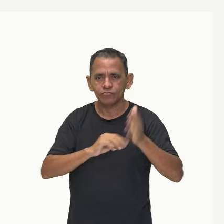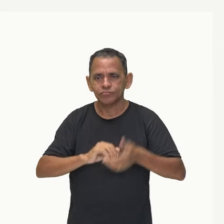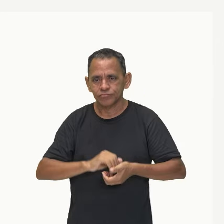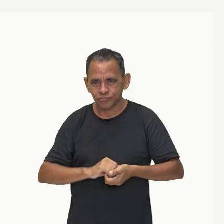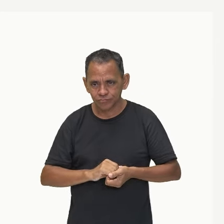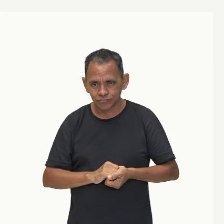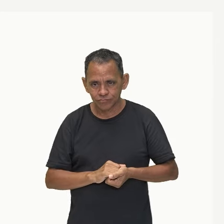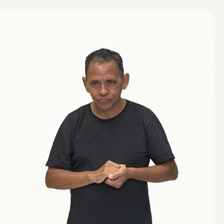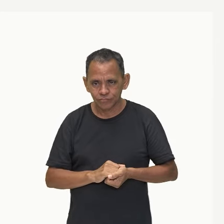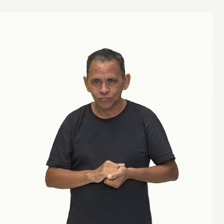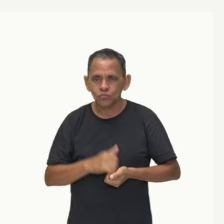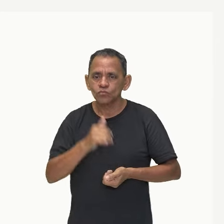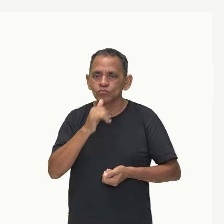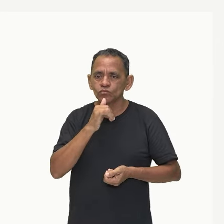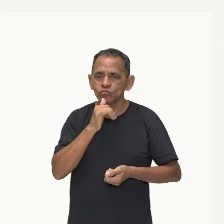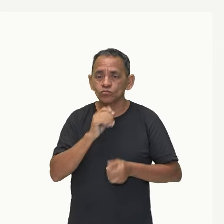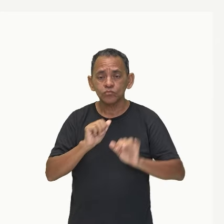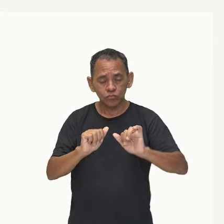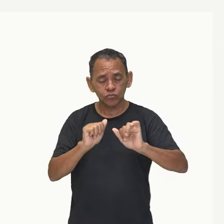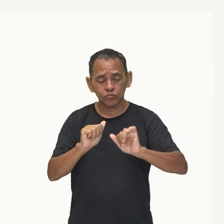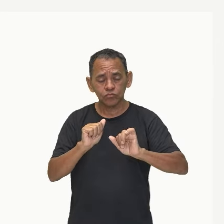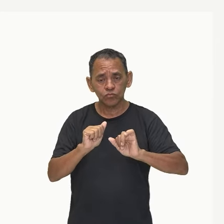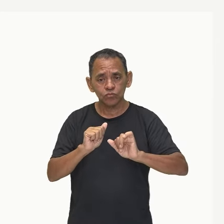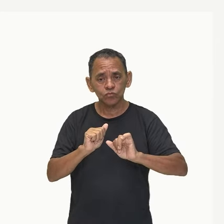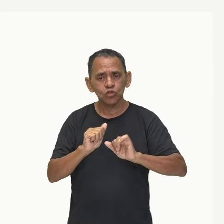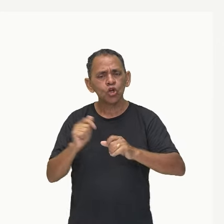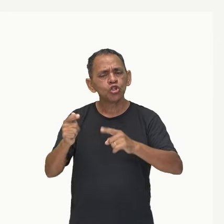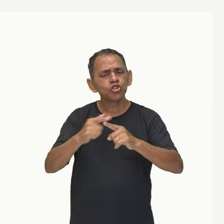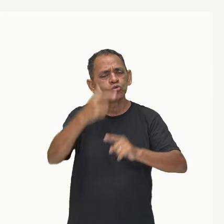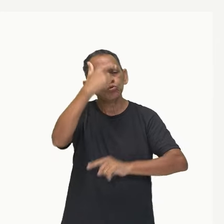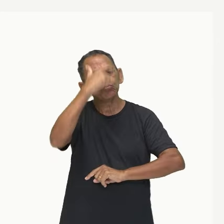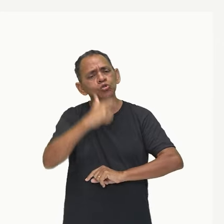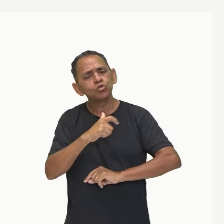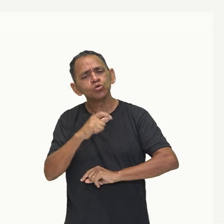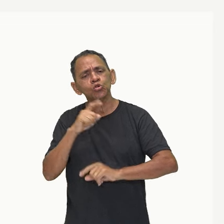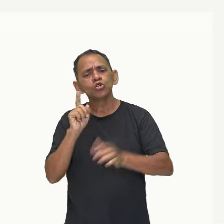só, eu posso ser aquele tipo de pessoa que pergunta o quê?